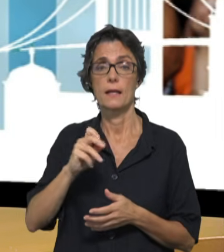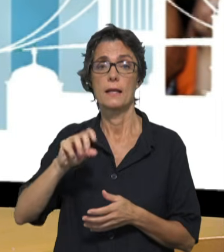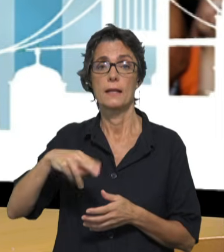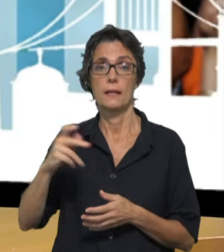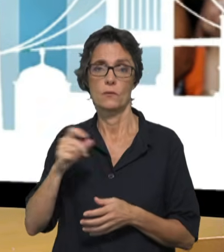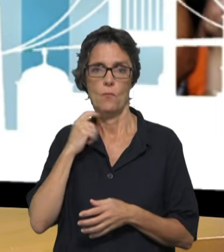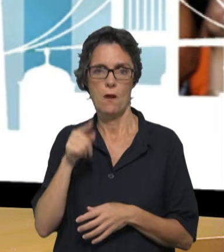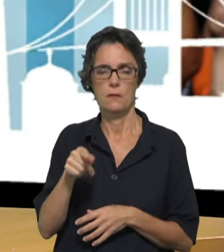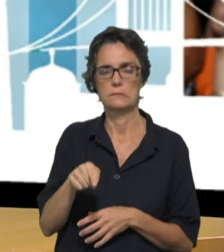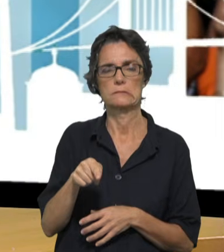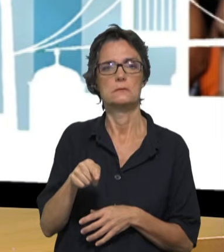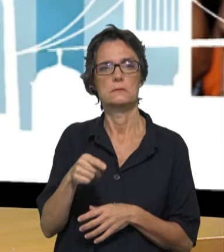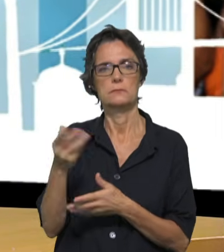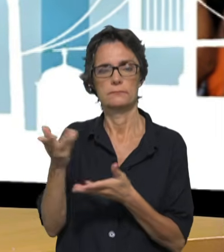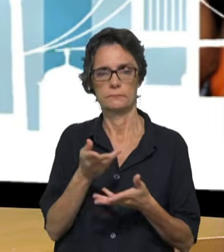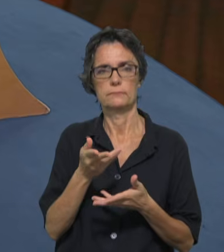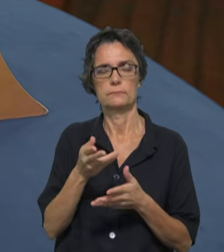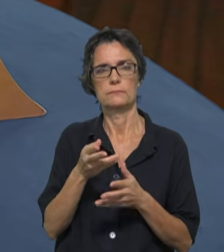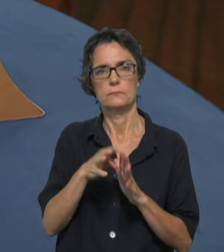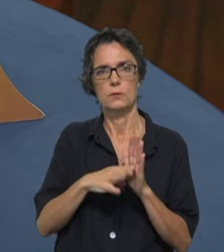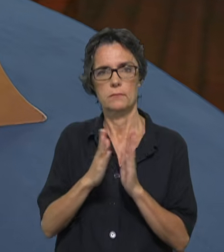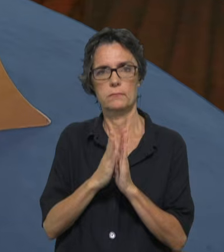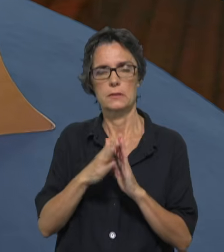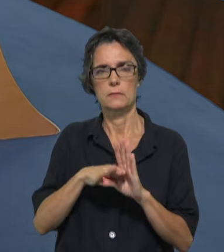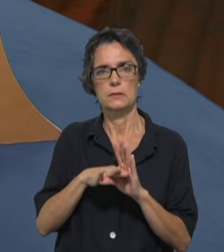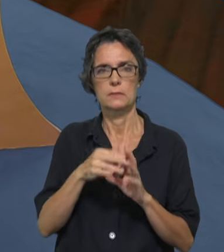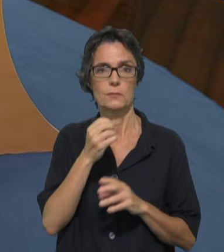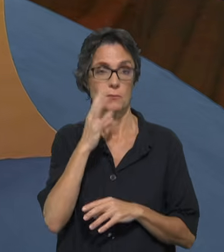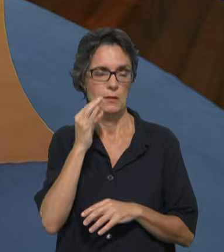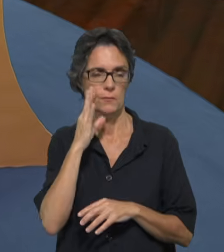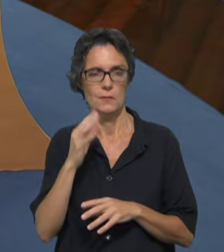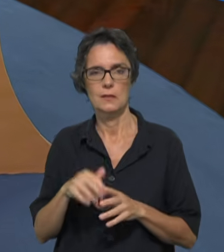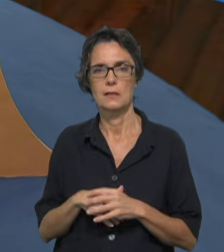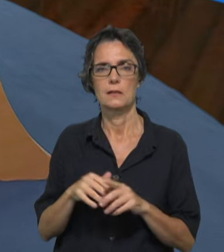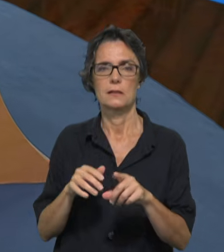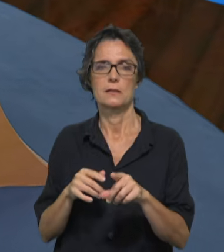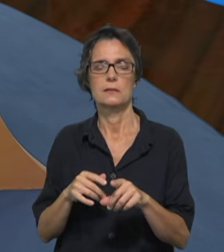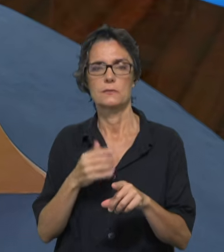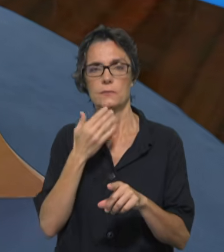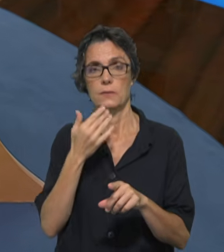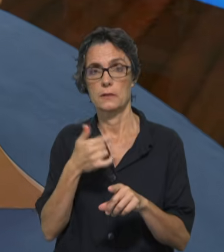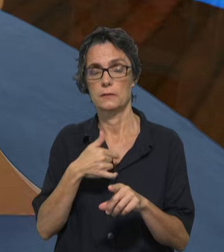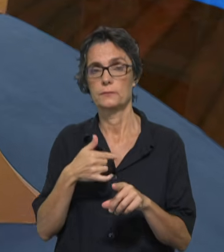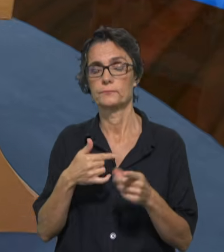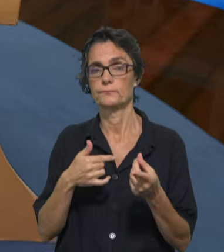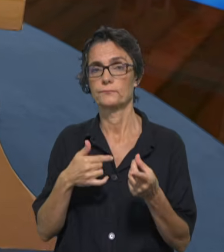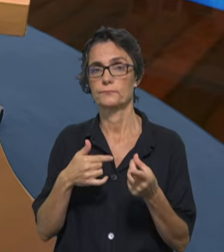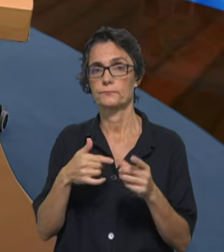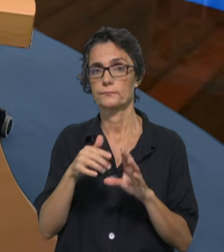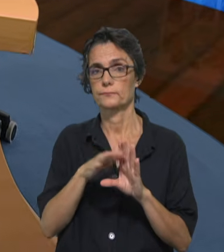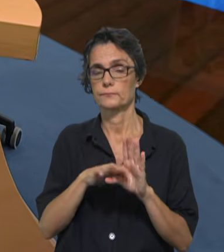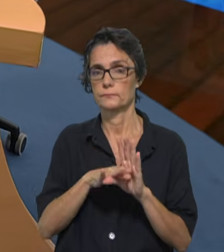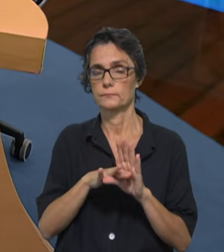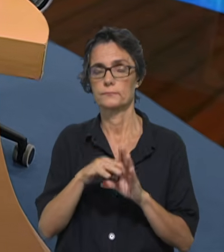boa tarde. Boa tarde, boa tarde. Obrigado, Padre Miguel, por estar connosco. O Papa Francisco, felizmente, que a muitos